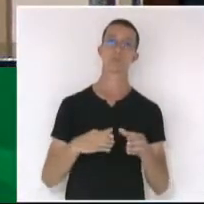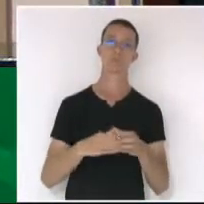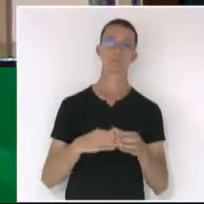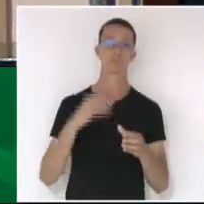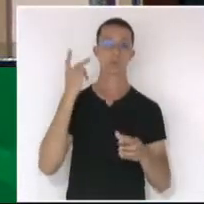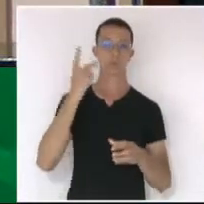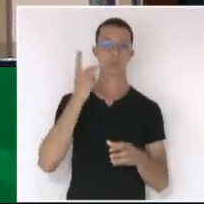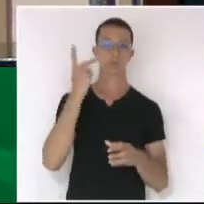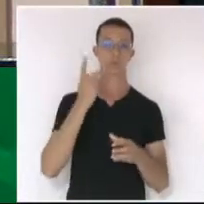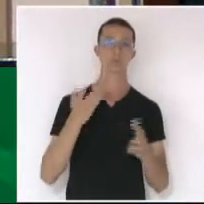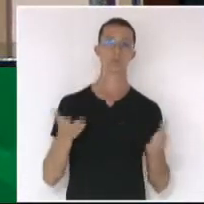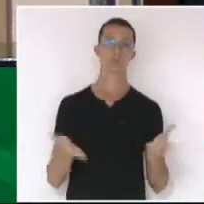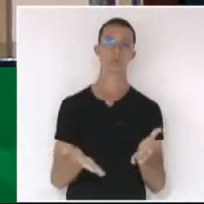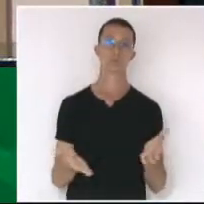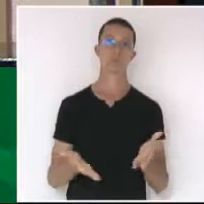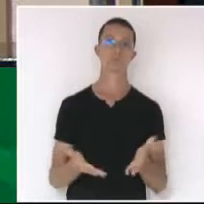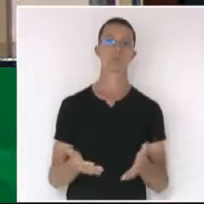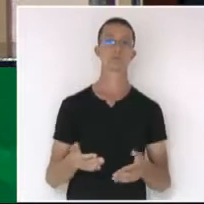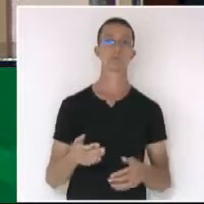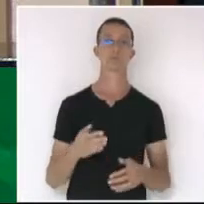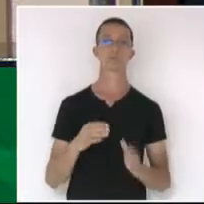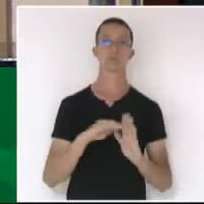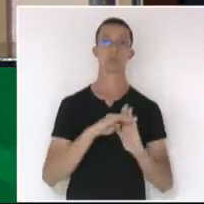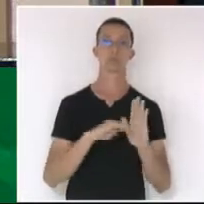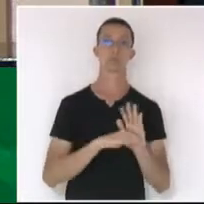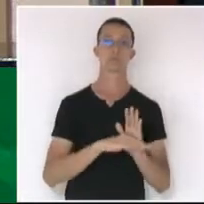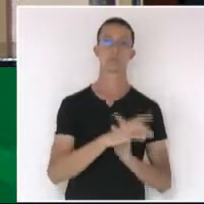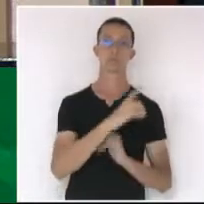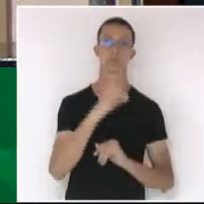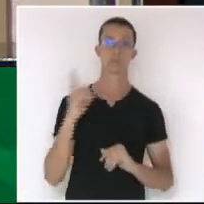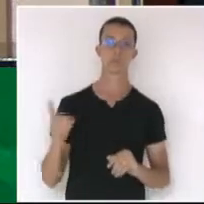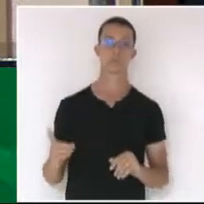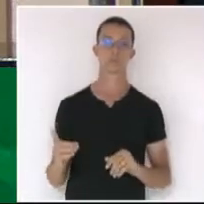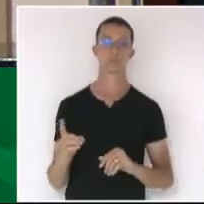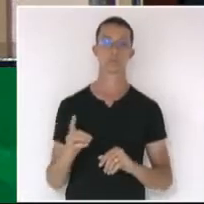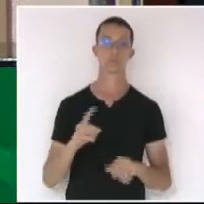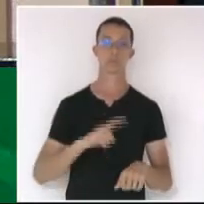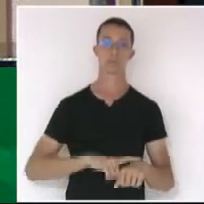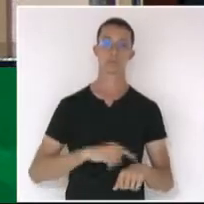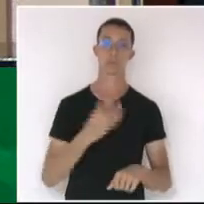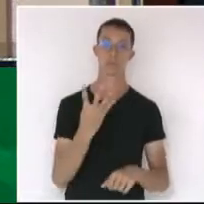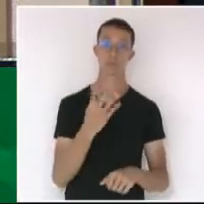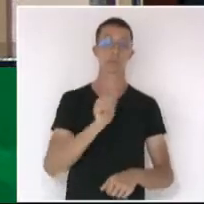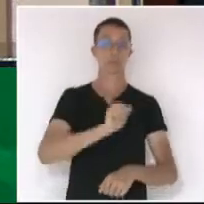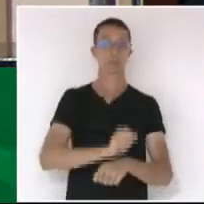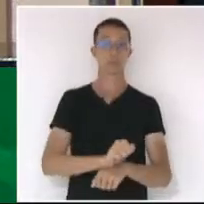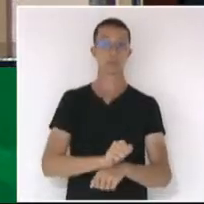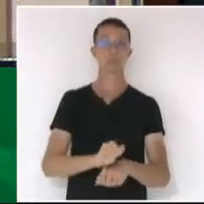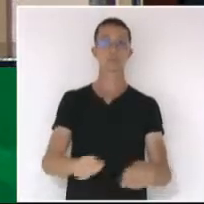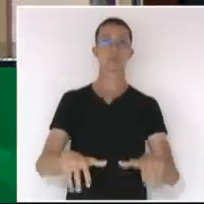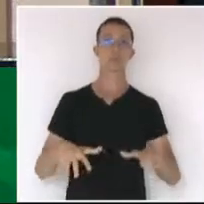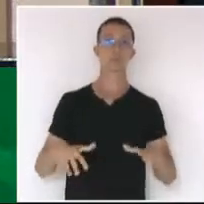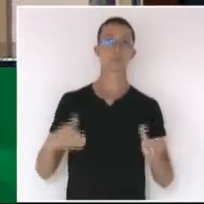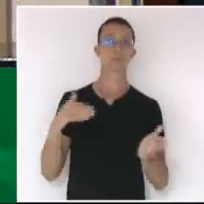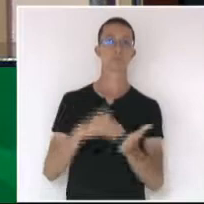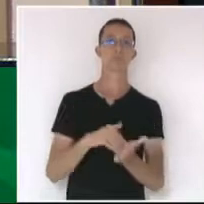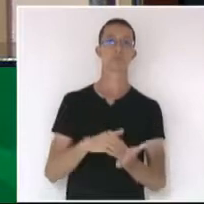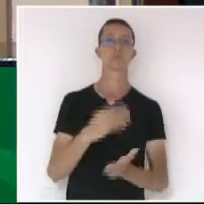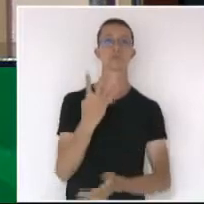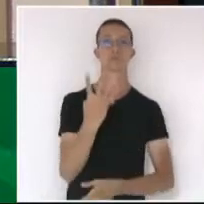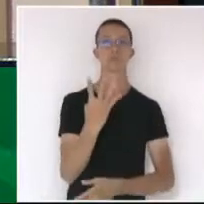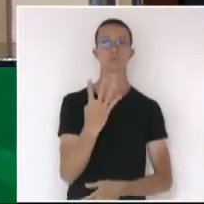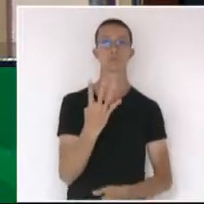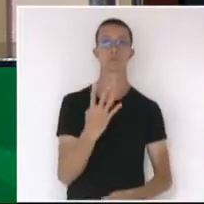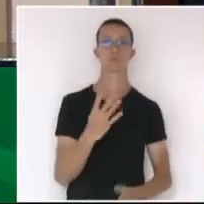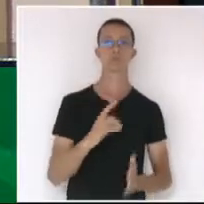nós temos a hora do dia que as 16 horas então suspendemos a sessão até as 16 horas para